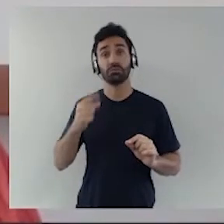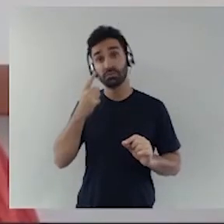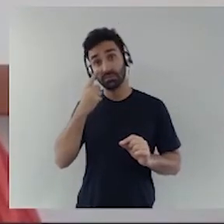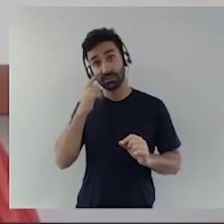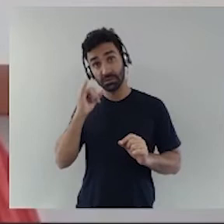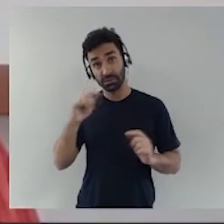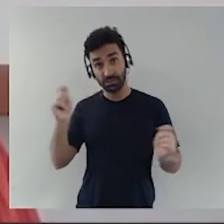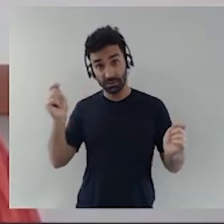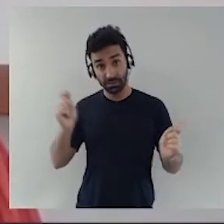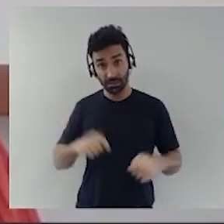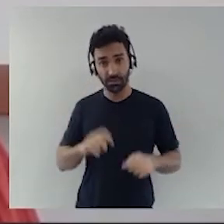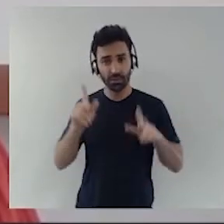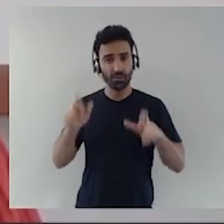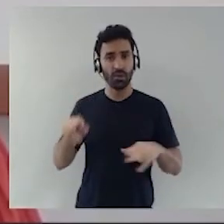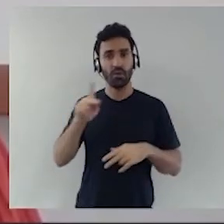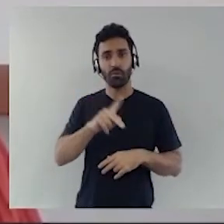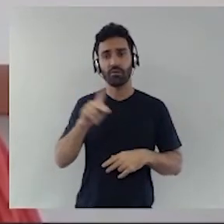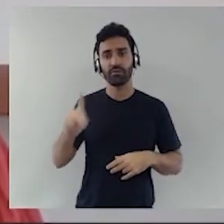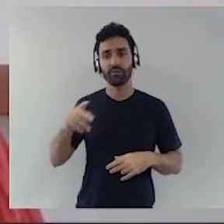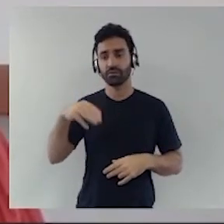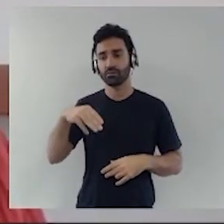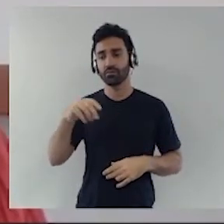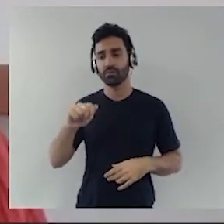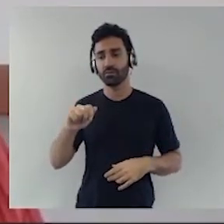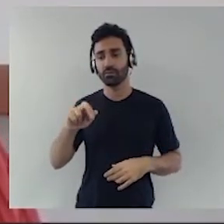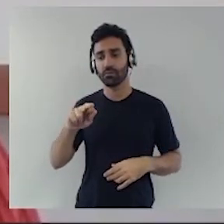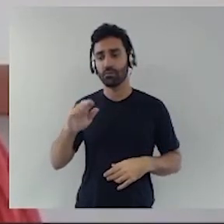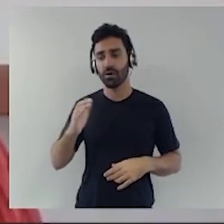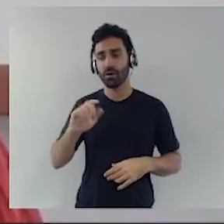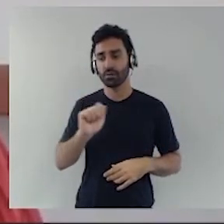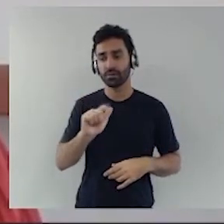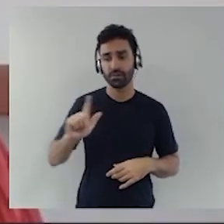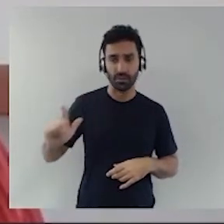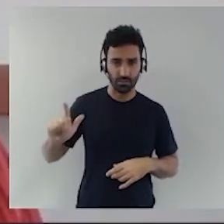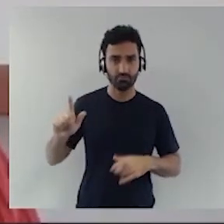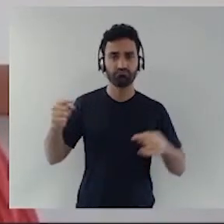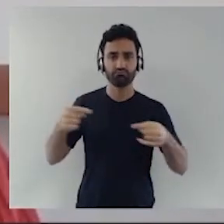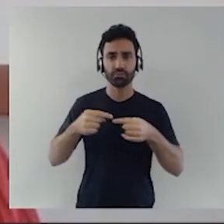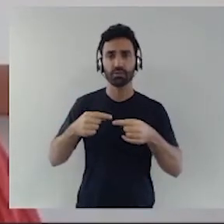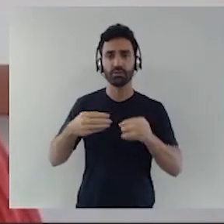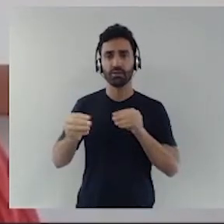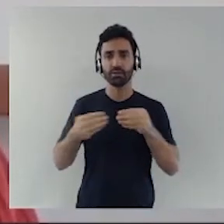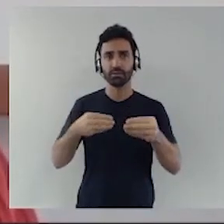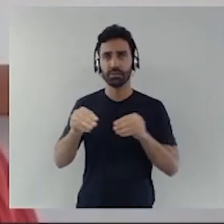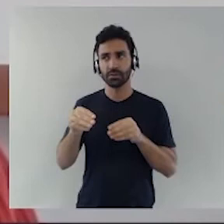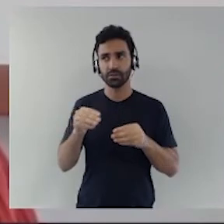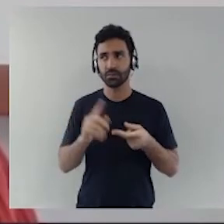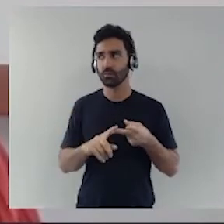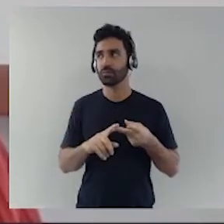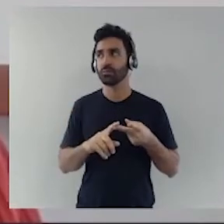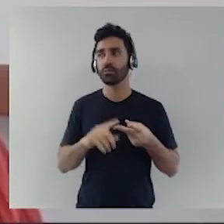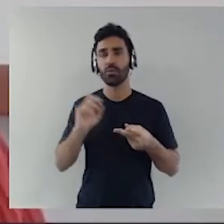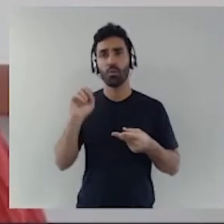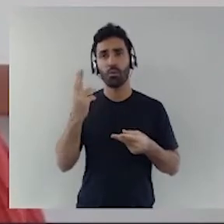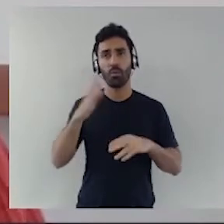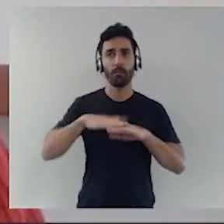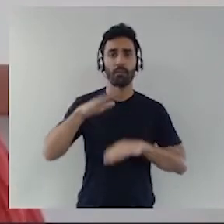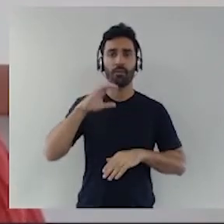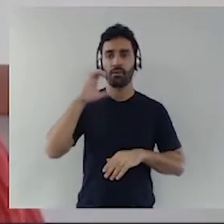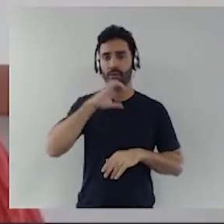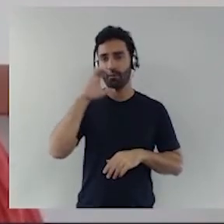de termos como disse o professor marçal um procedimento com flexibilização um procedimento mais rápido